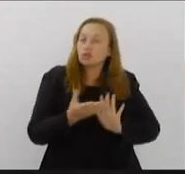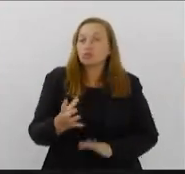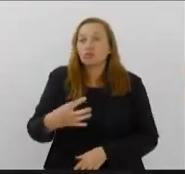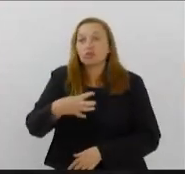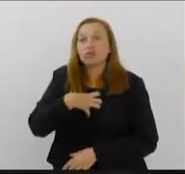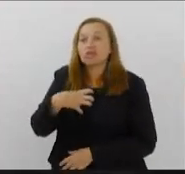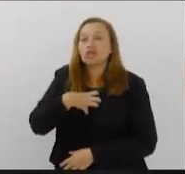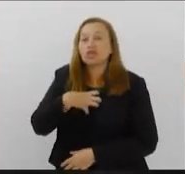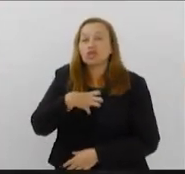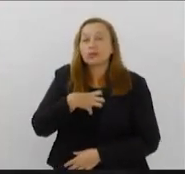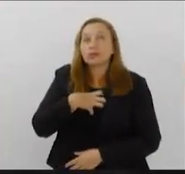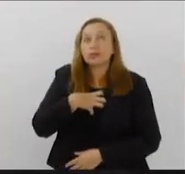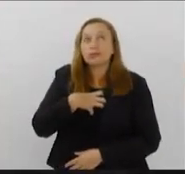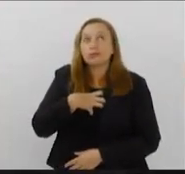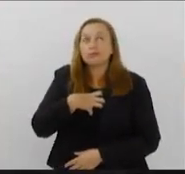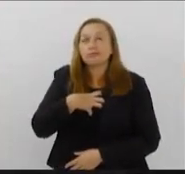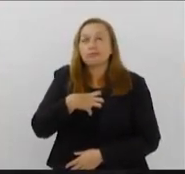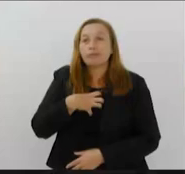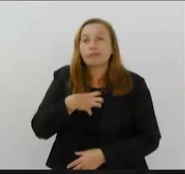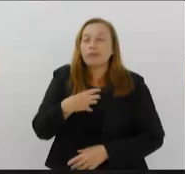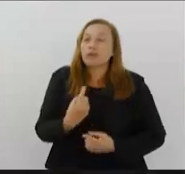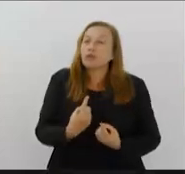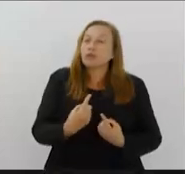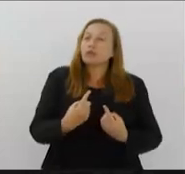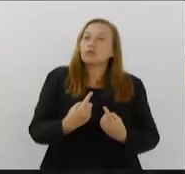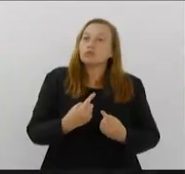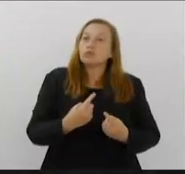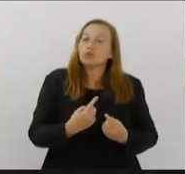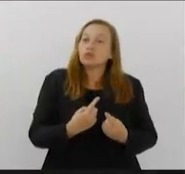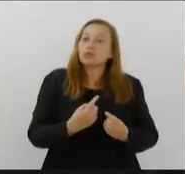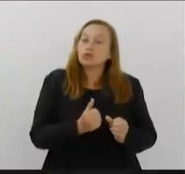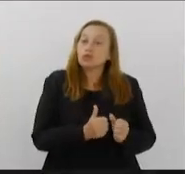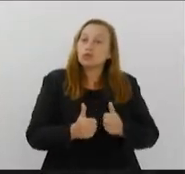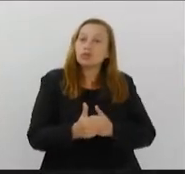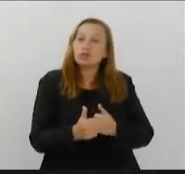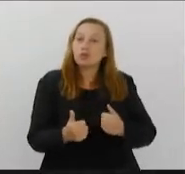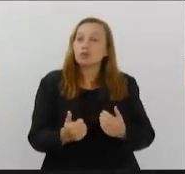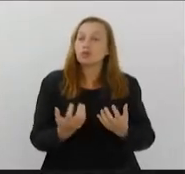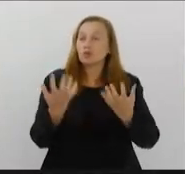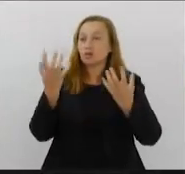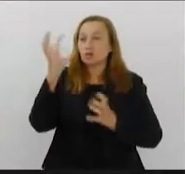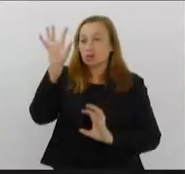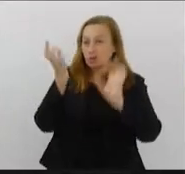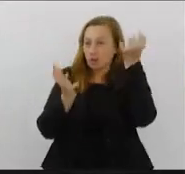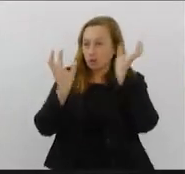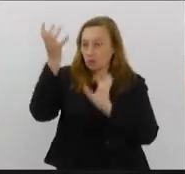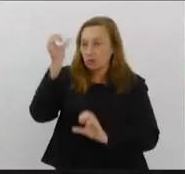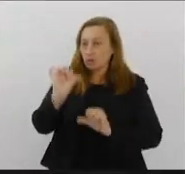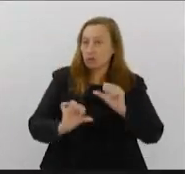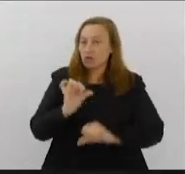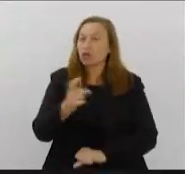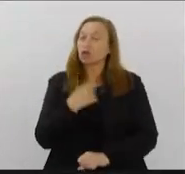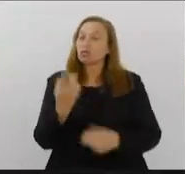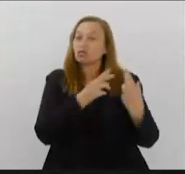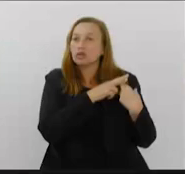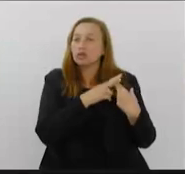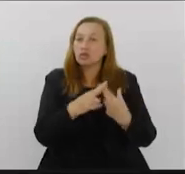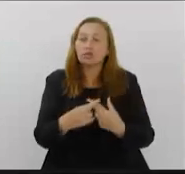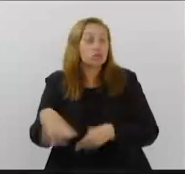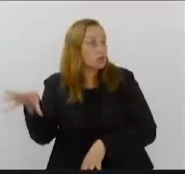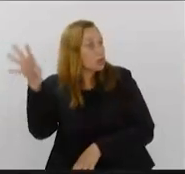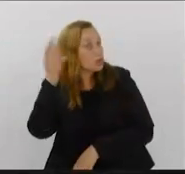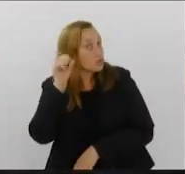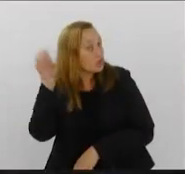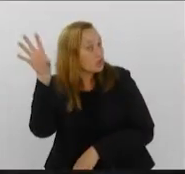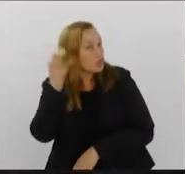sentido do enfrentamento aos eventos climáticos extremos, e nós aqui temos a responsabilidade de